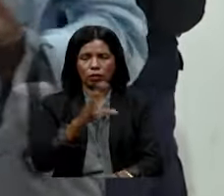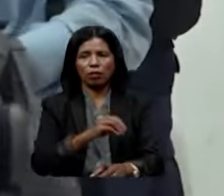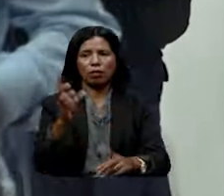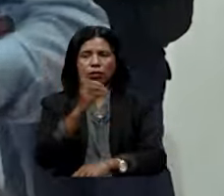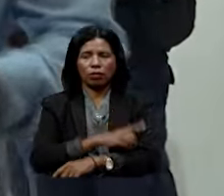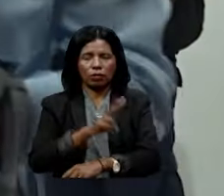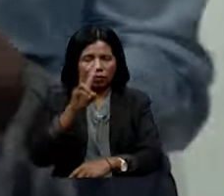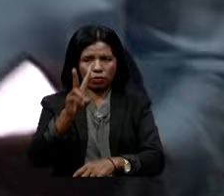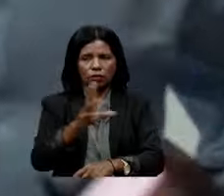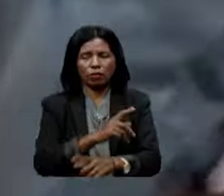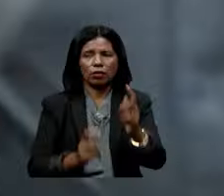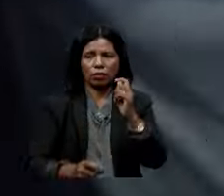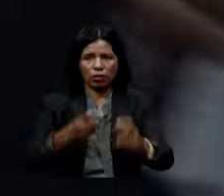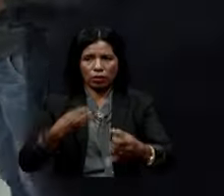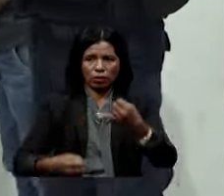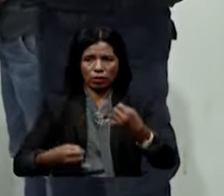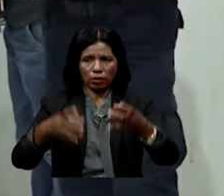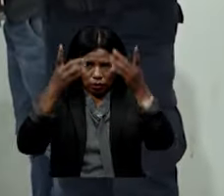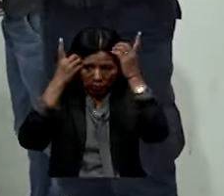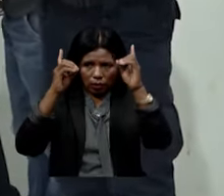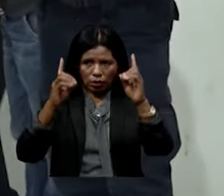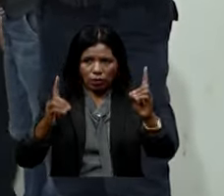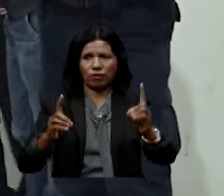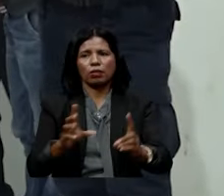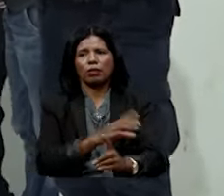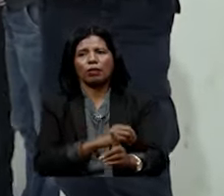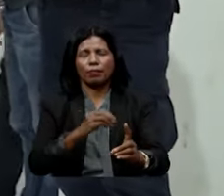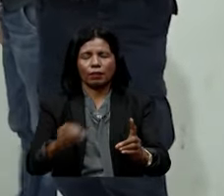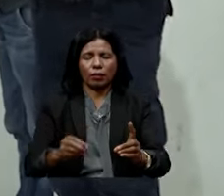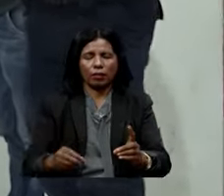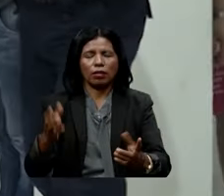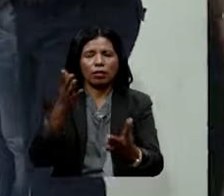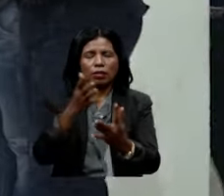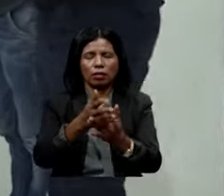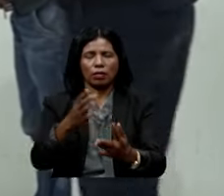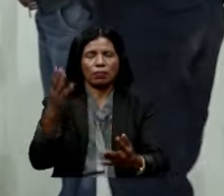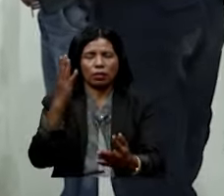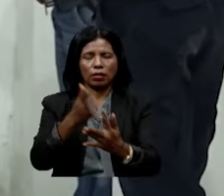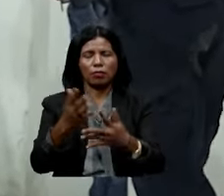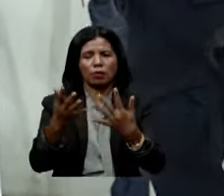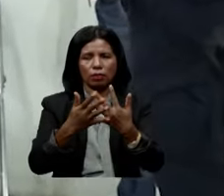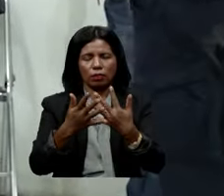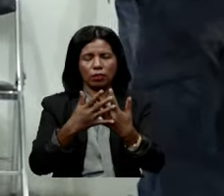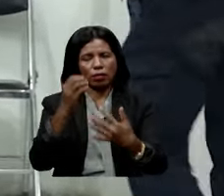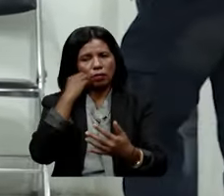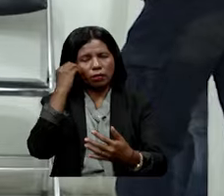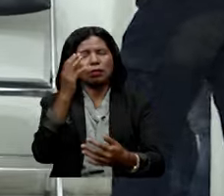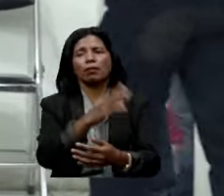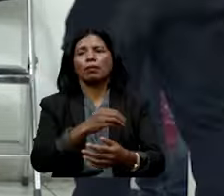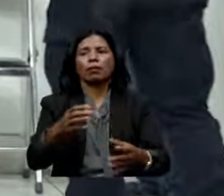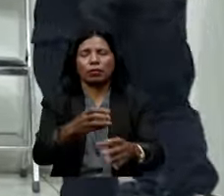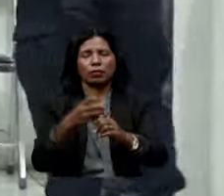rua Supremo Tribunal de Justiça decide aplica medida coação prisão domiciliário no prende roto Arnolfo